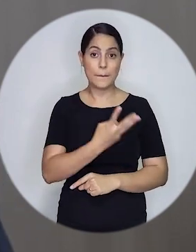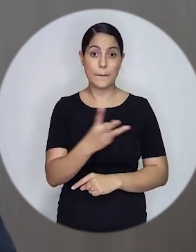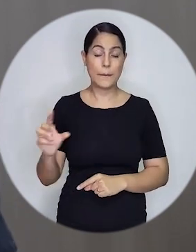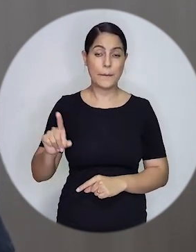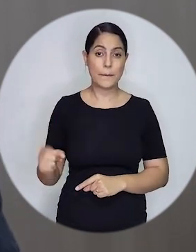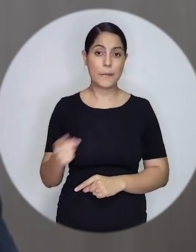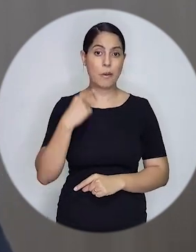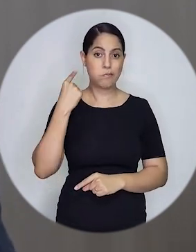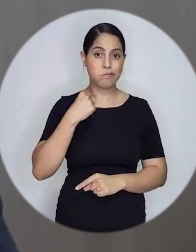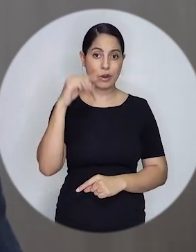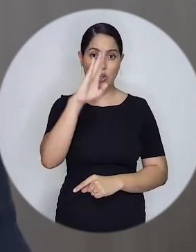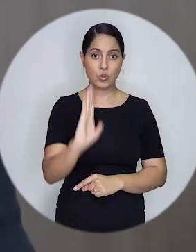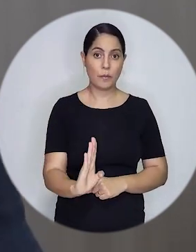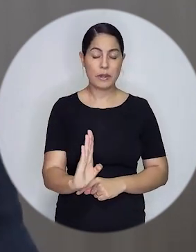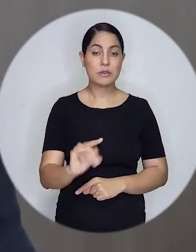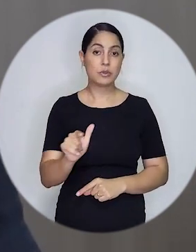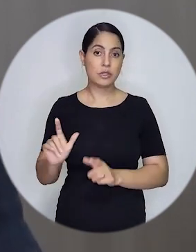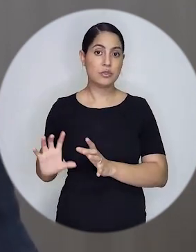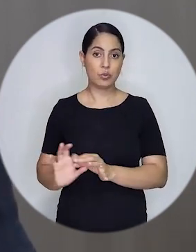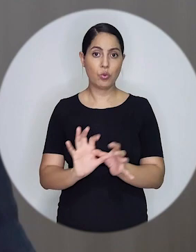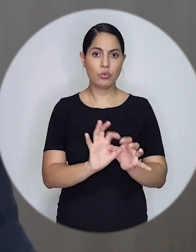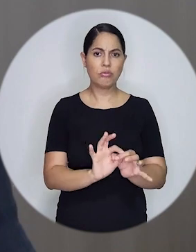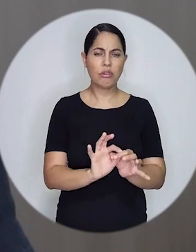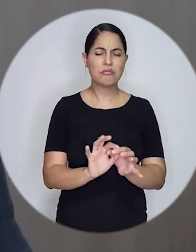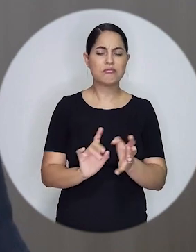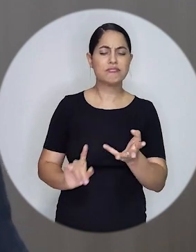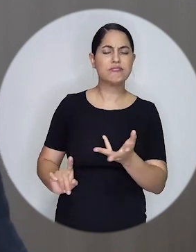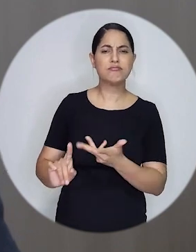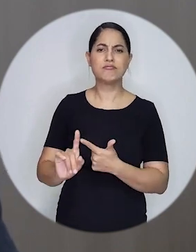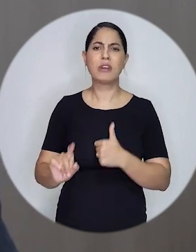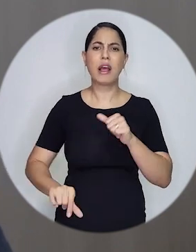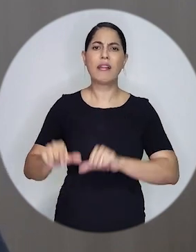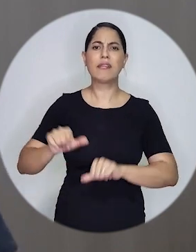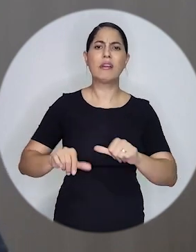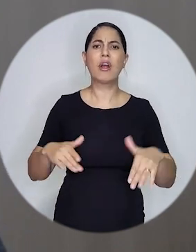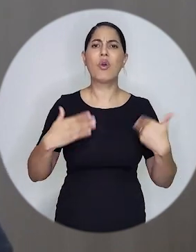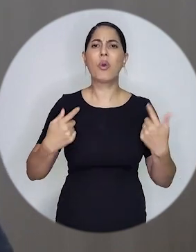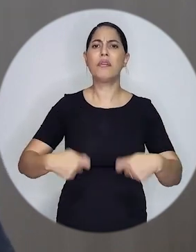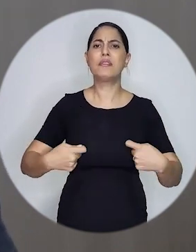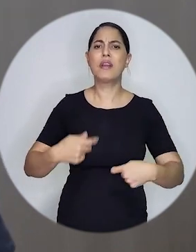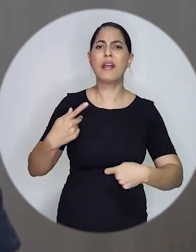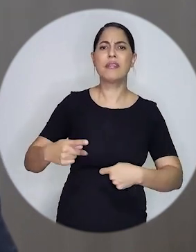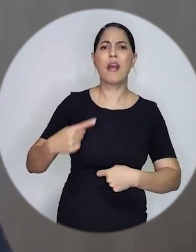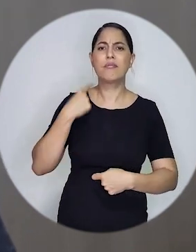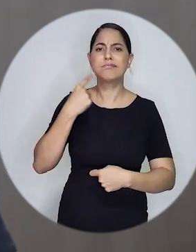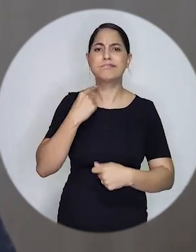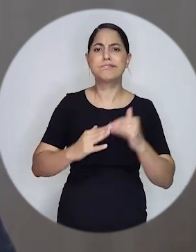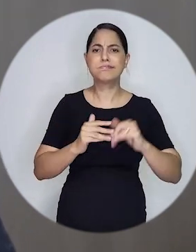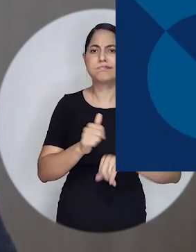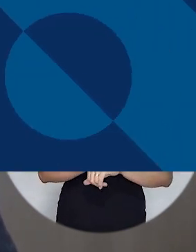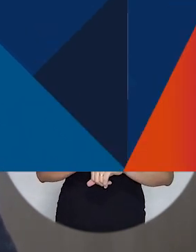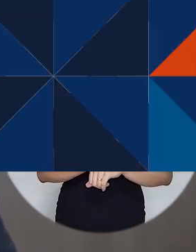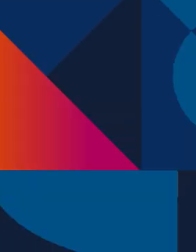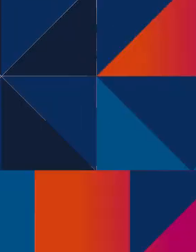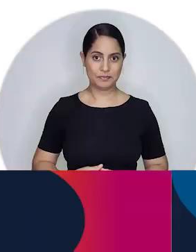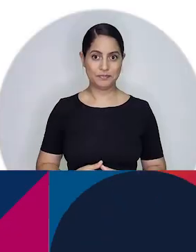de 1.300.000 advogados e advogadas do país e compreender as principais necessidades da